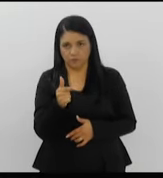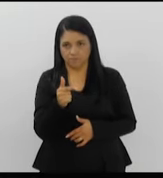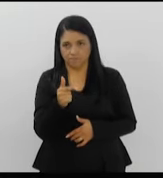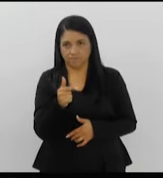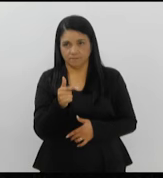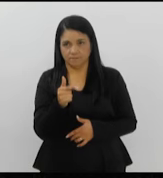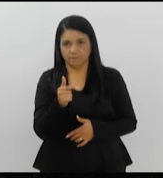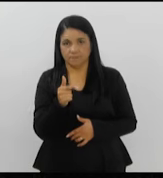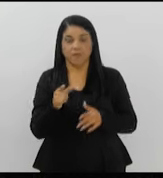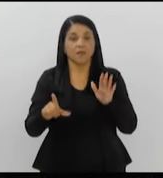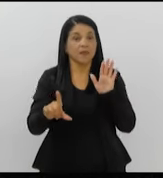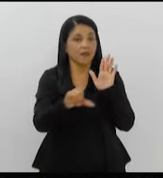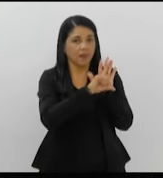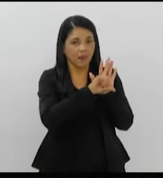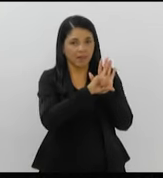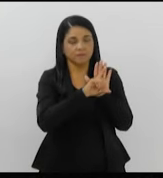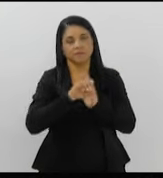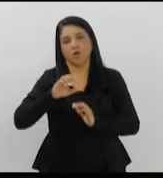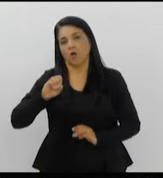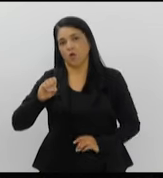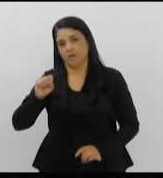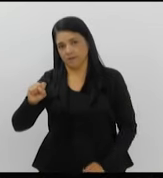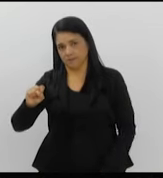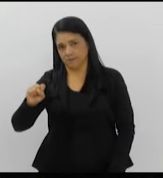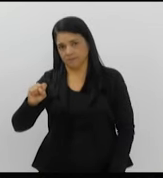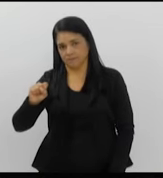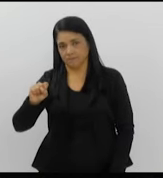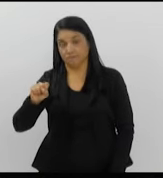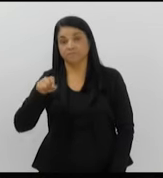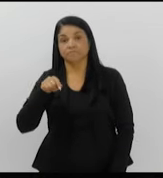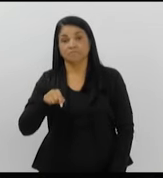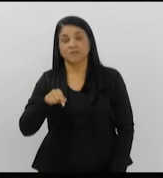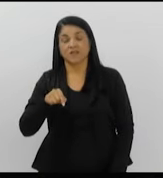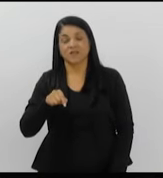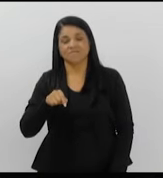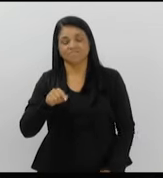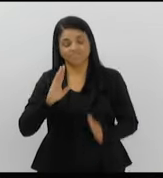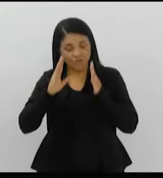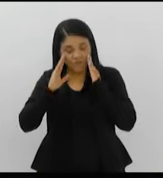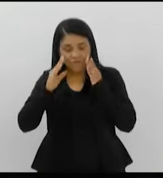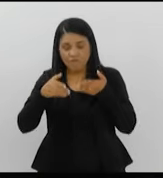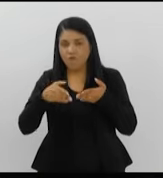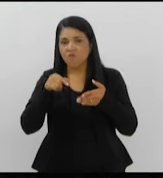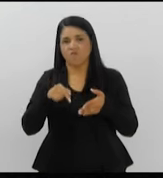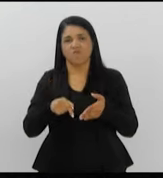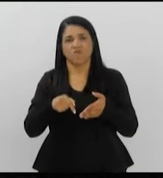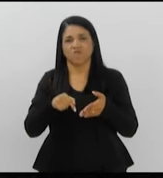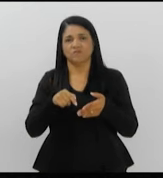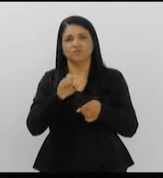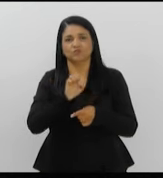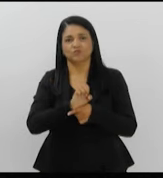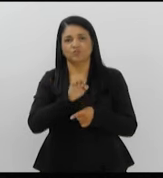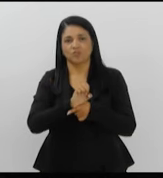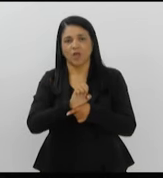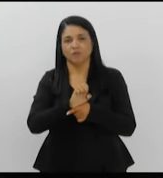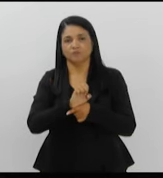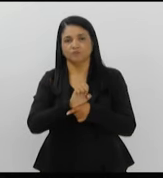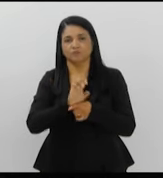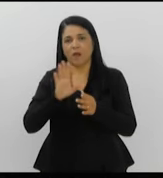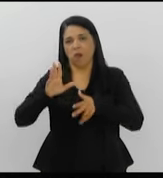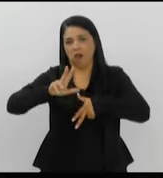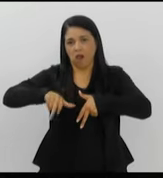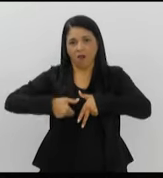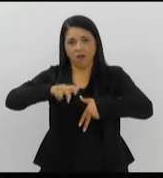com a lei das organizações sociais, porque ela é o fulcro central no Estado das corrupções.